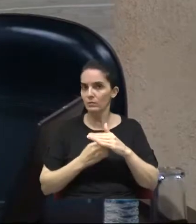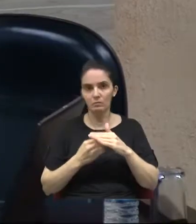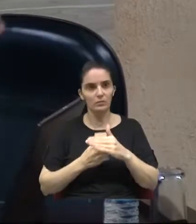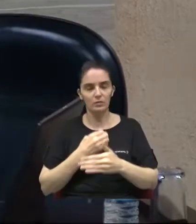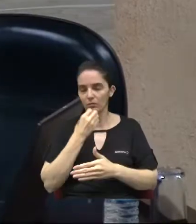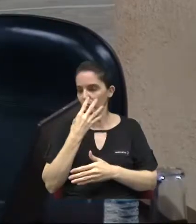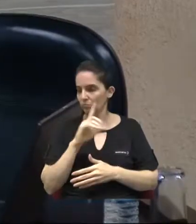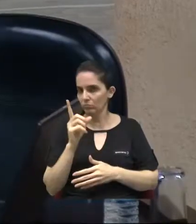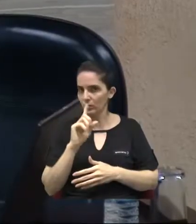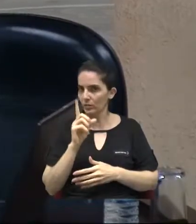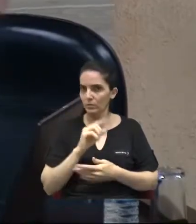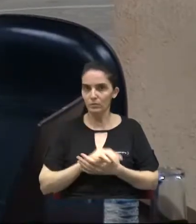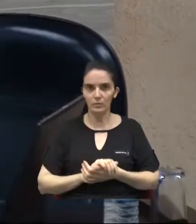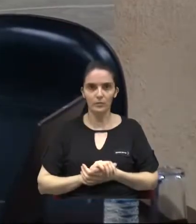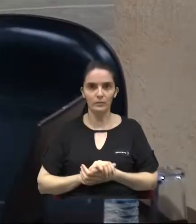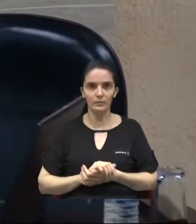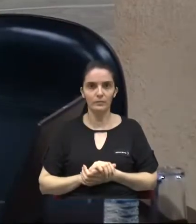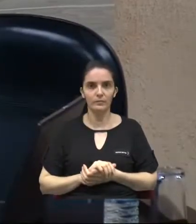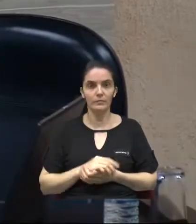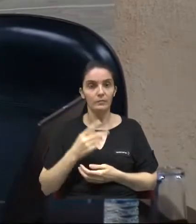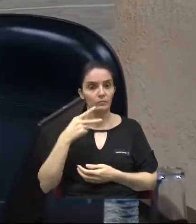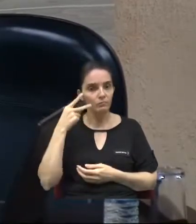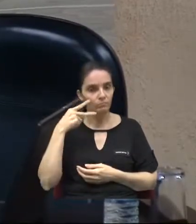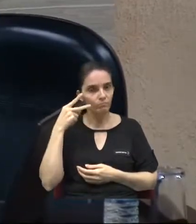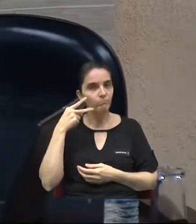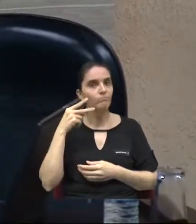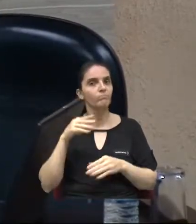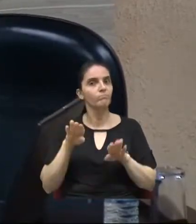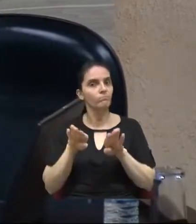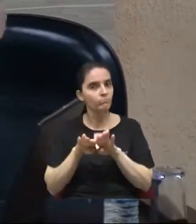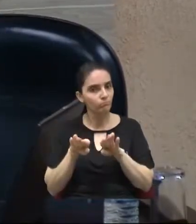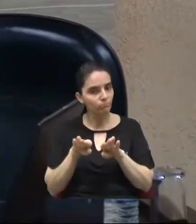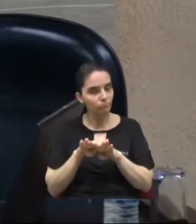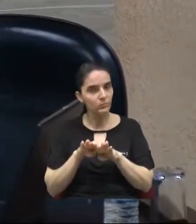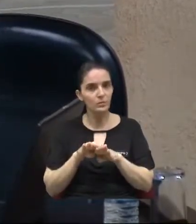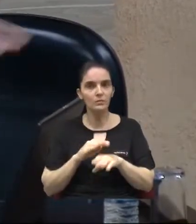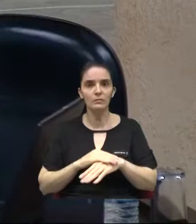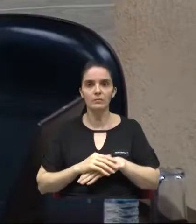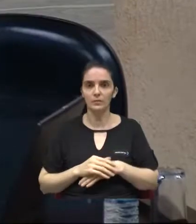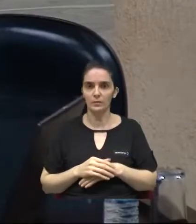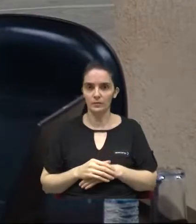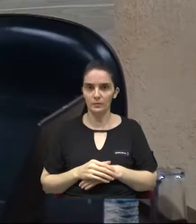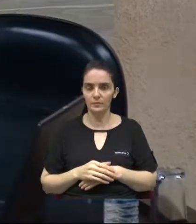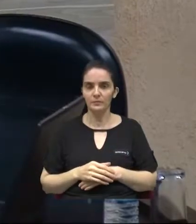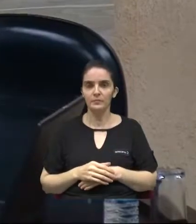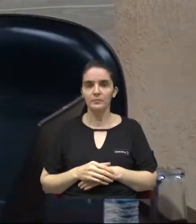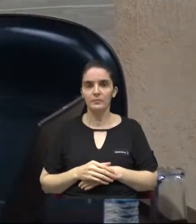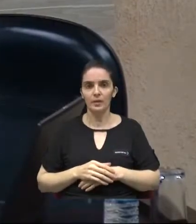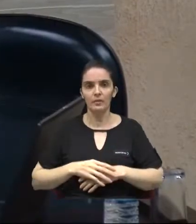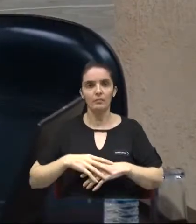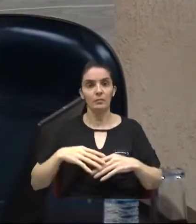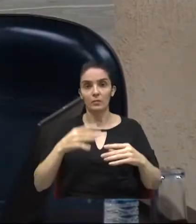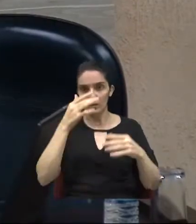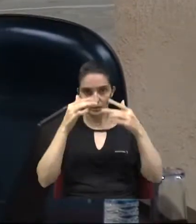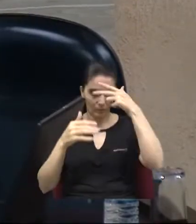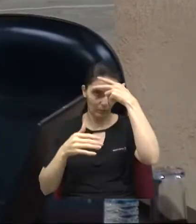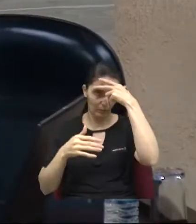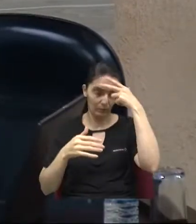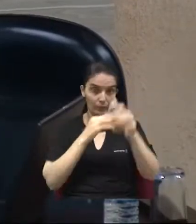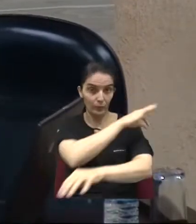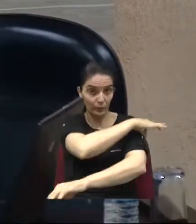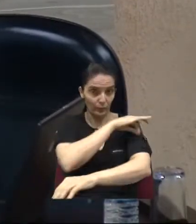conta, essa casa ferveu e fizemos uma pressão também em cima do prefeito.